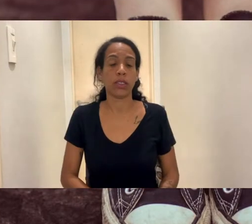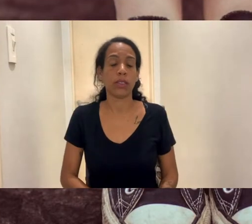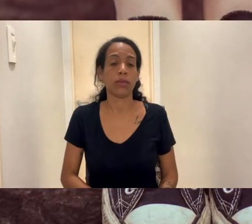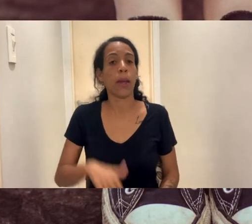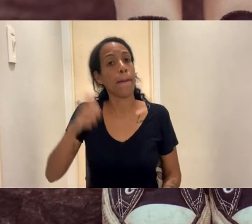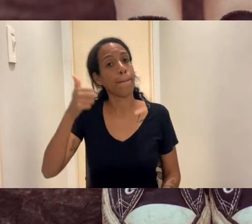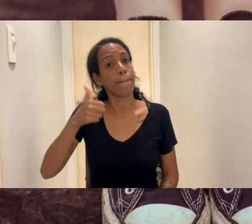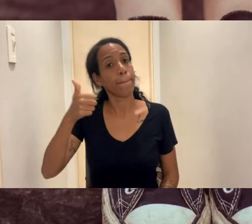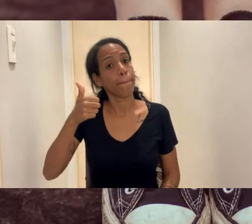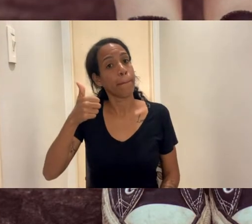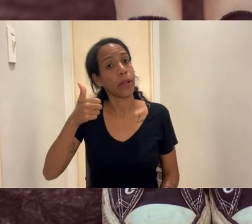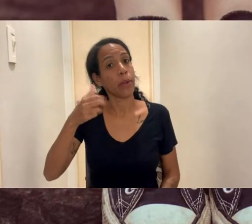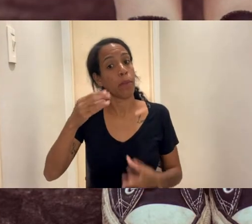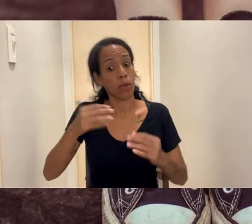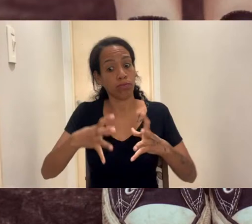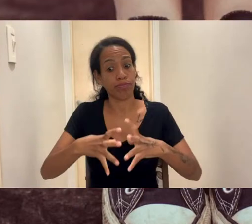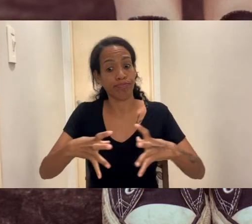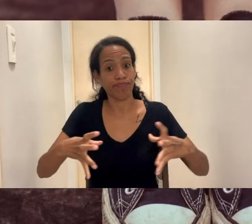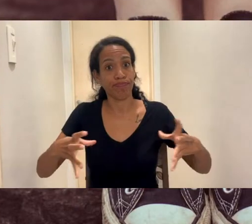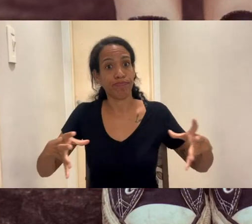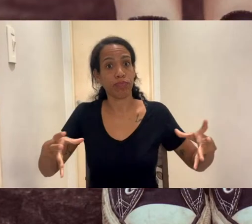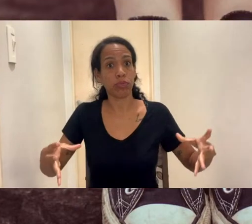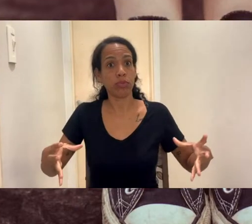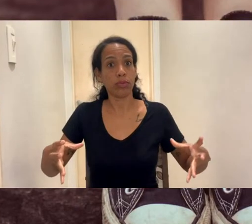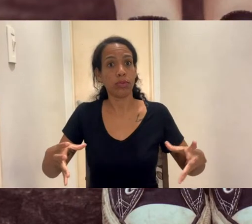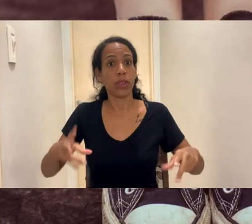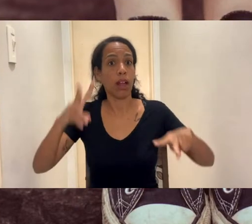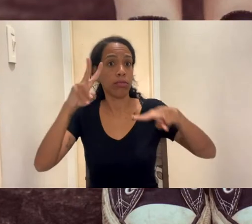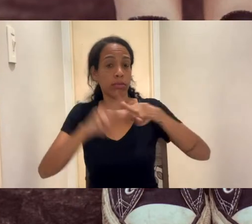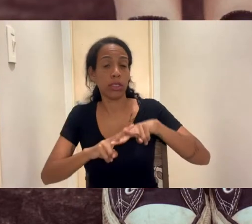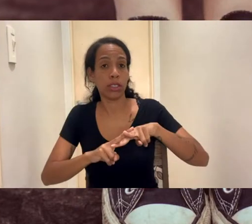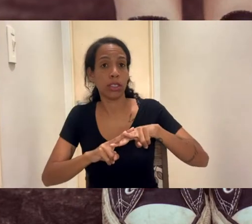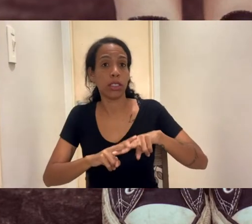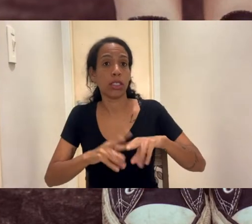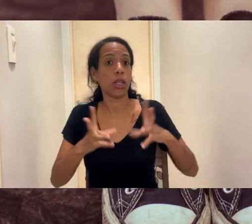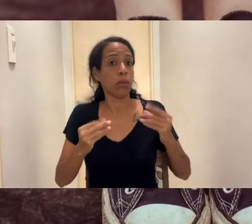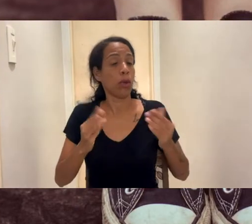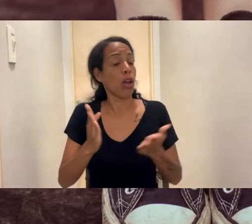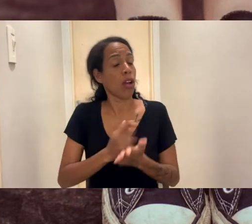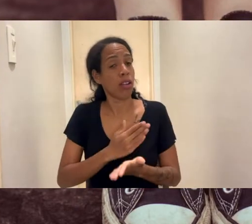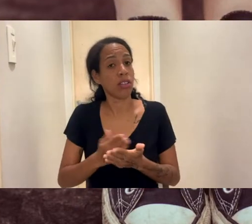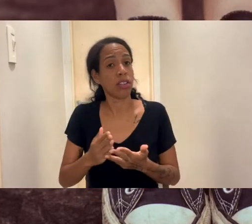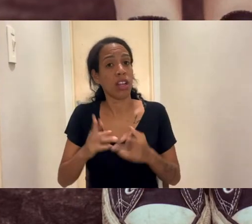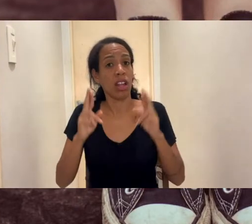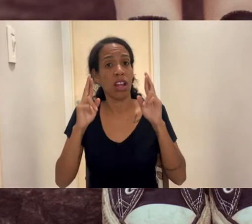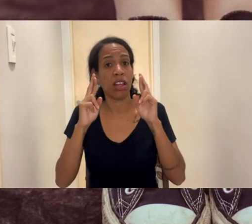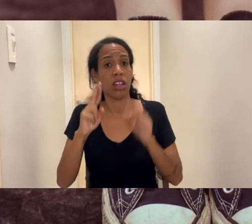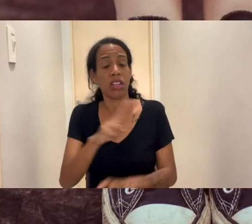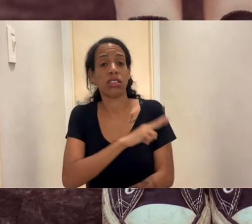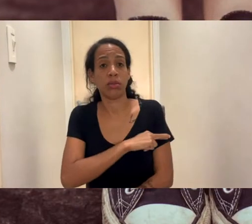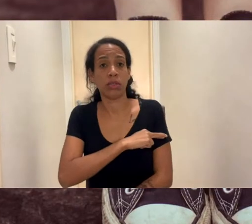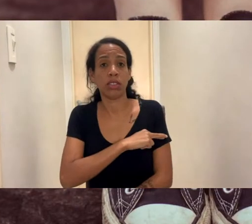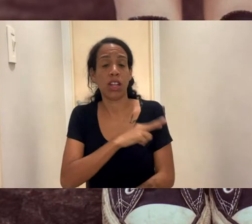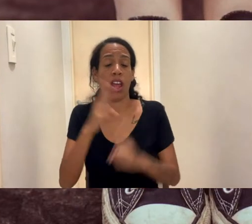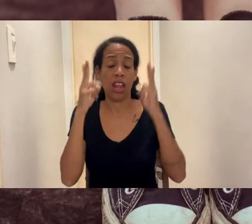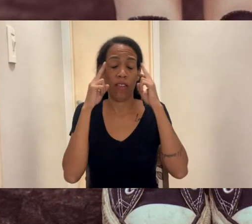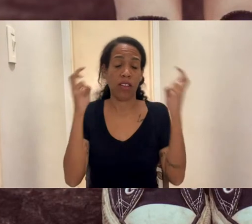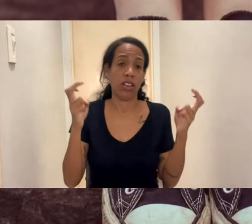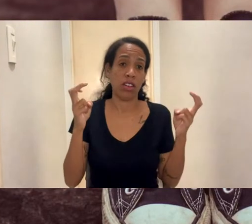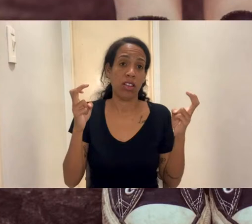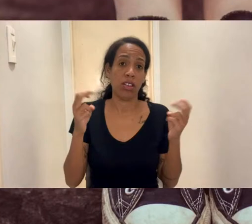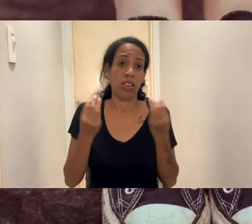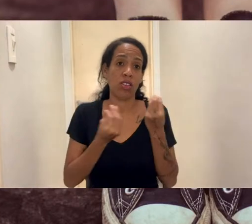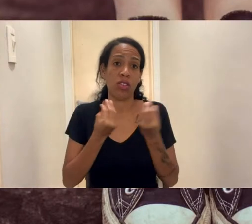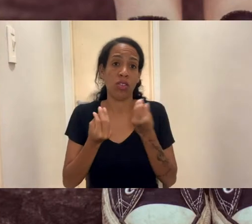Primeiro, muito mais ampla do que o sistema socioeducativo, e muitas vezes a gente é responsabilizado por essa violência como